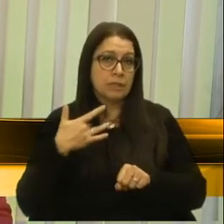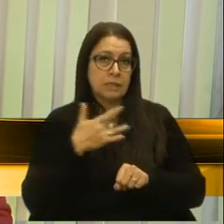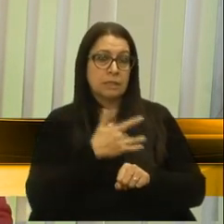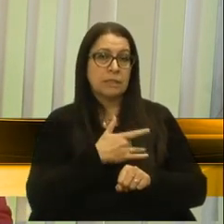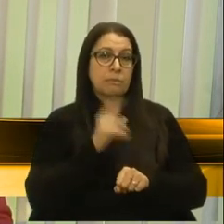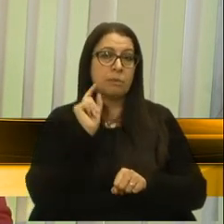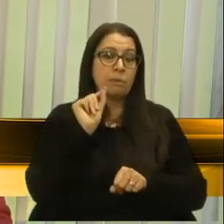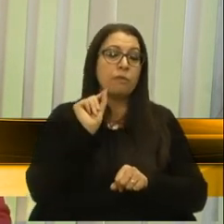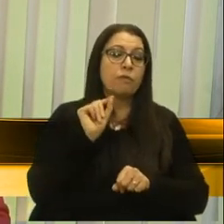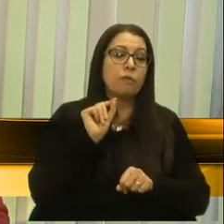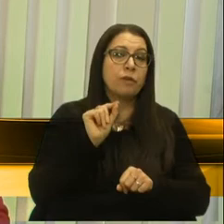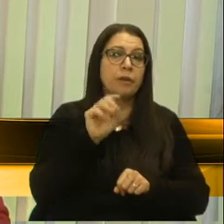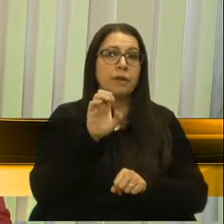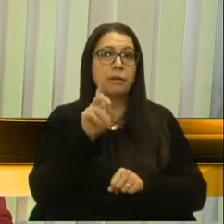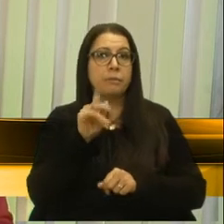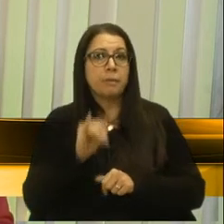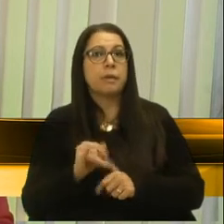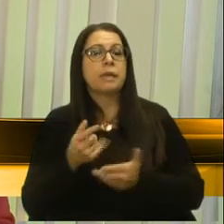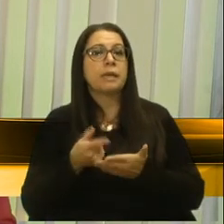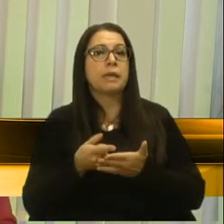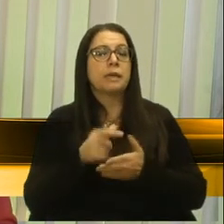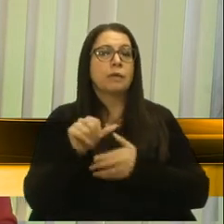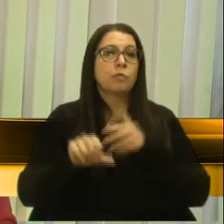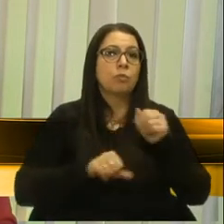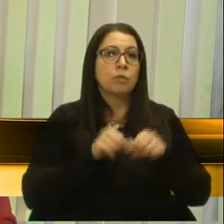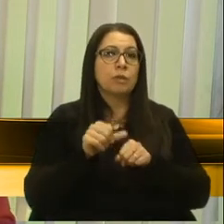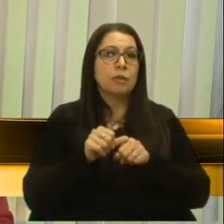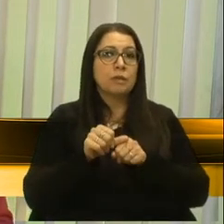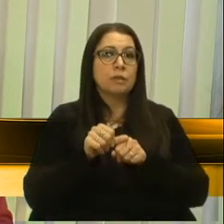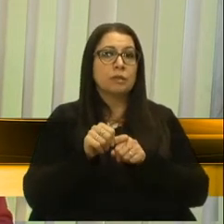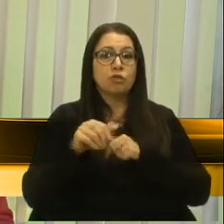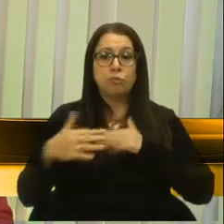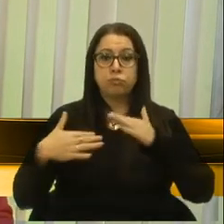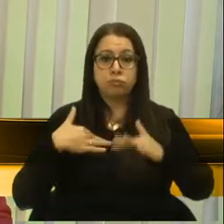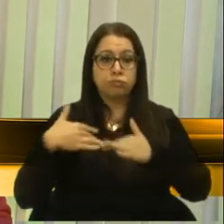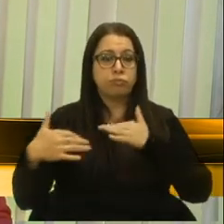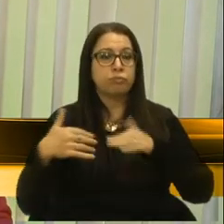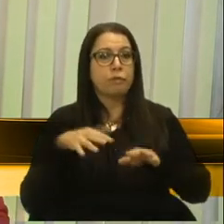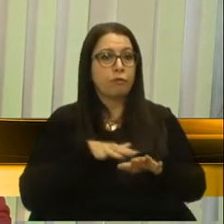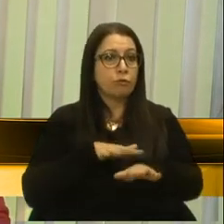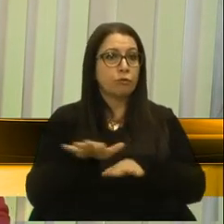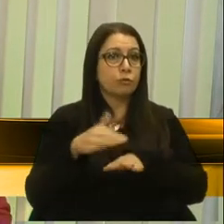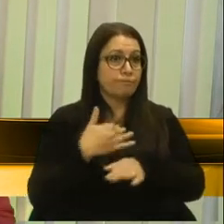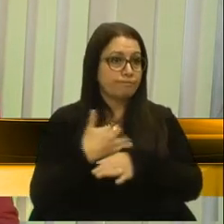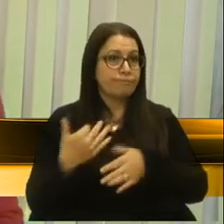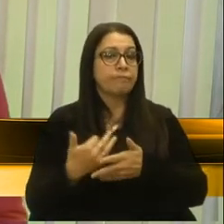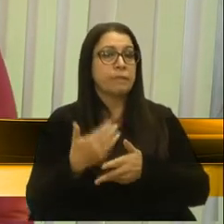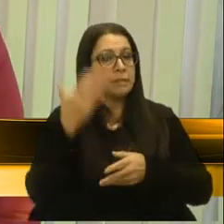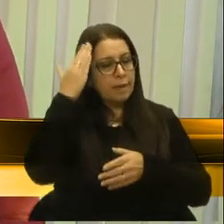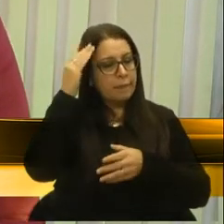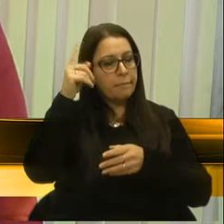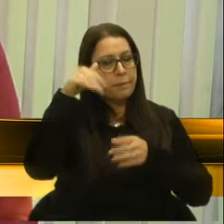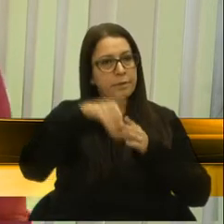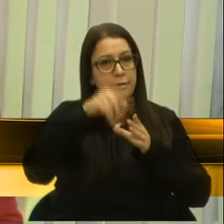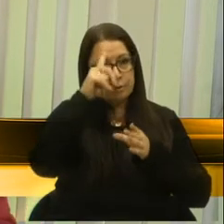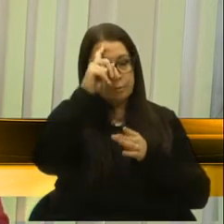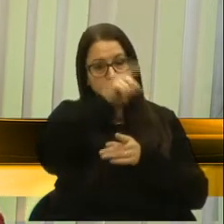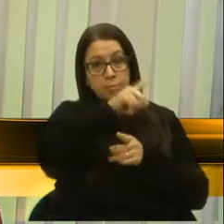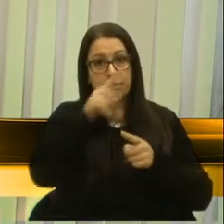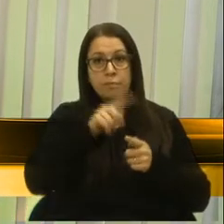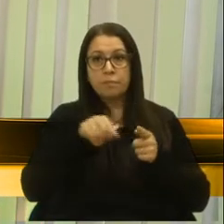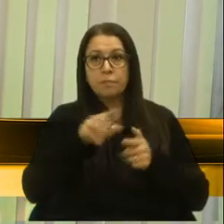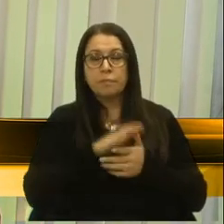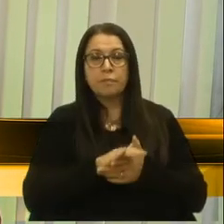ver a situação dos EPIs, da questão da mudança de fluxo porque a gente sabe que dentro do hospital também falta espaço, inclusive